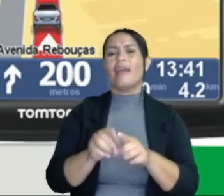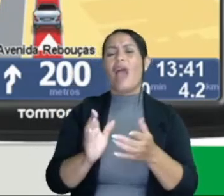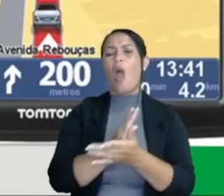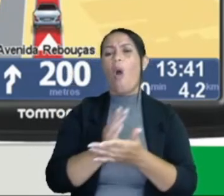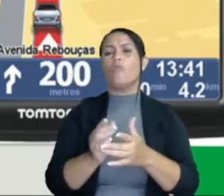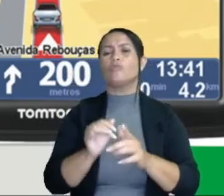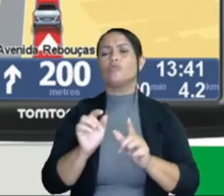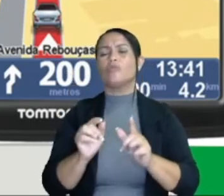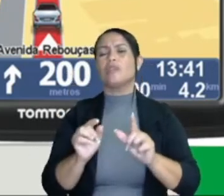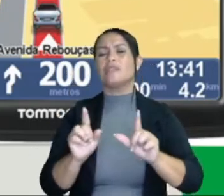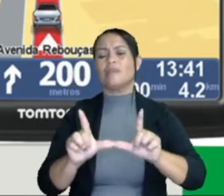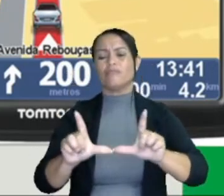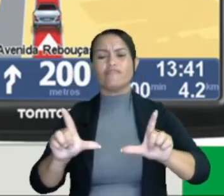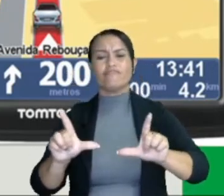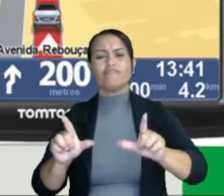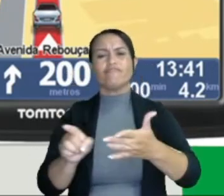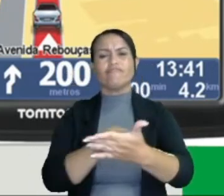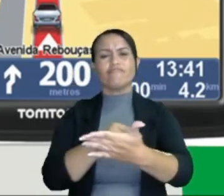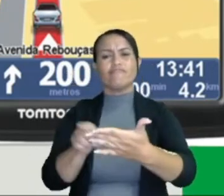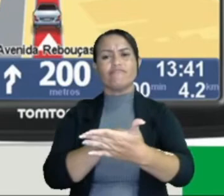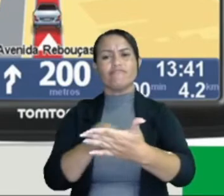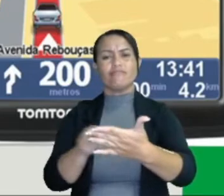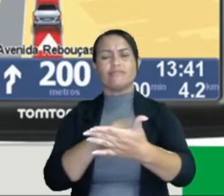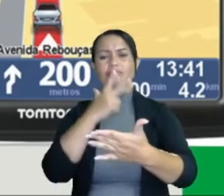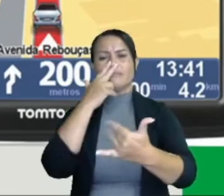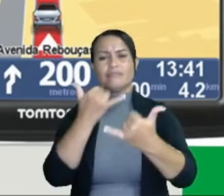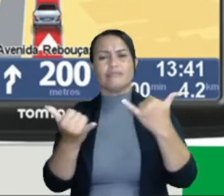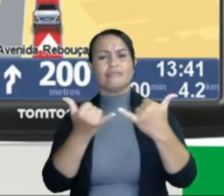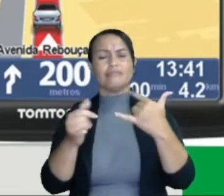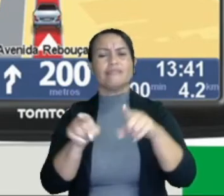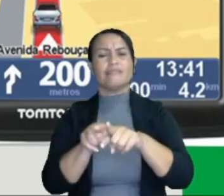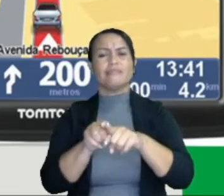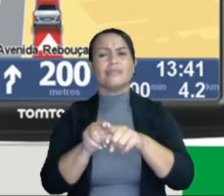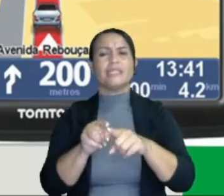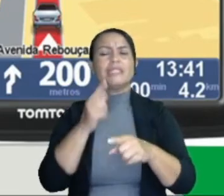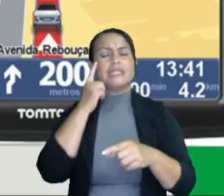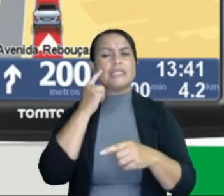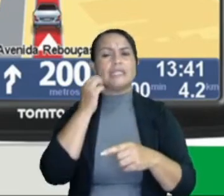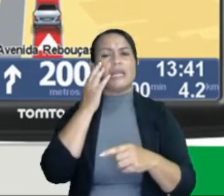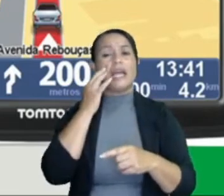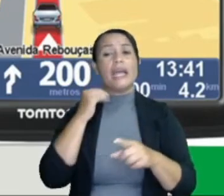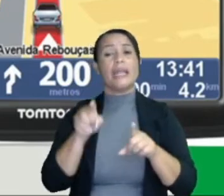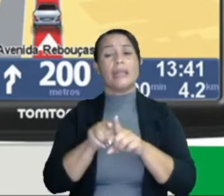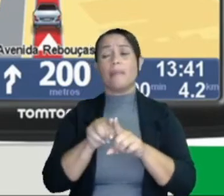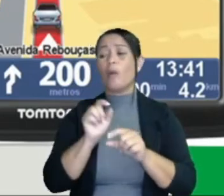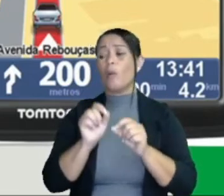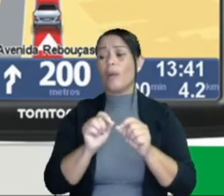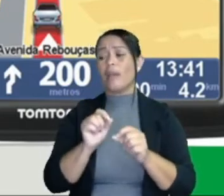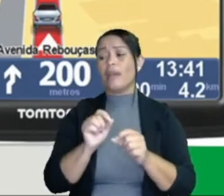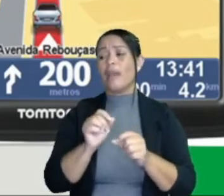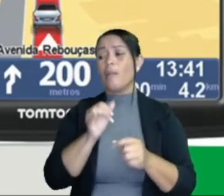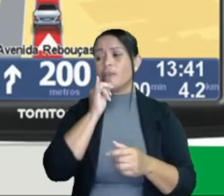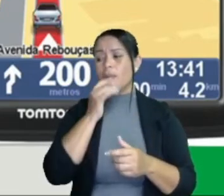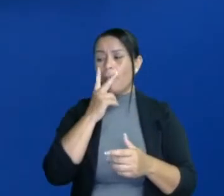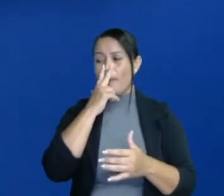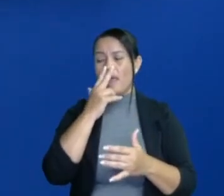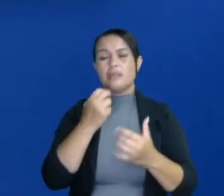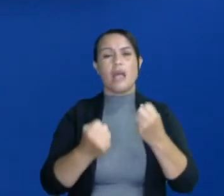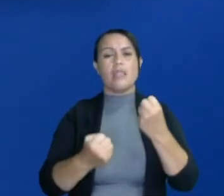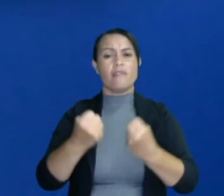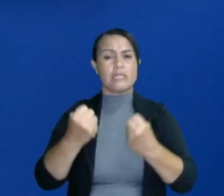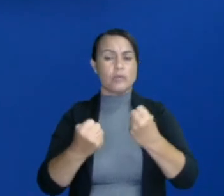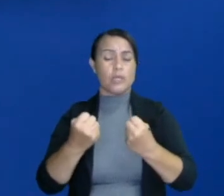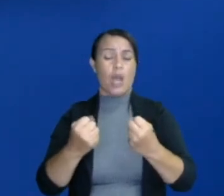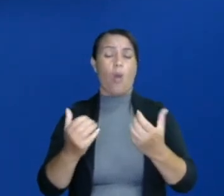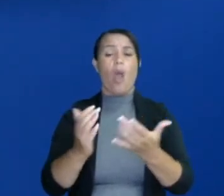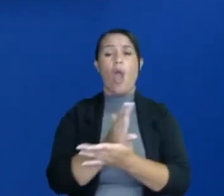trabalhos científicos, né? A gente utiliza um GPS próximo ou semelhante a esse. Esse aqui geralmente é de navegação de carro.